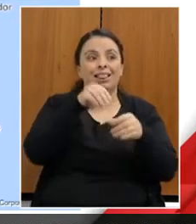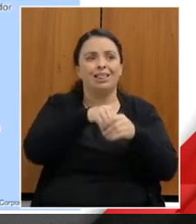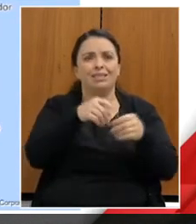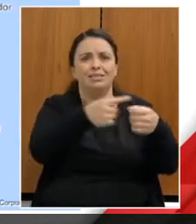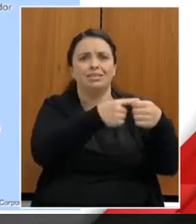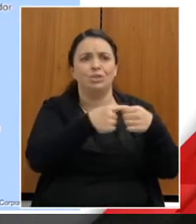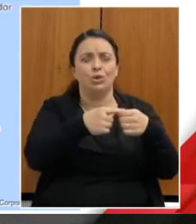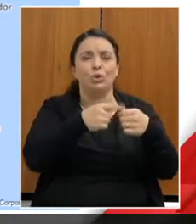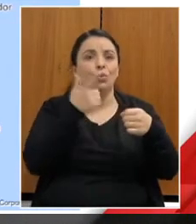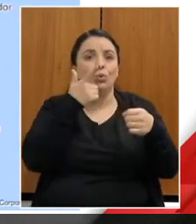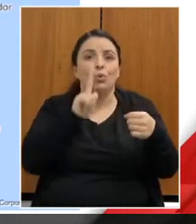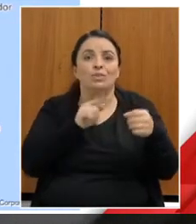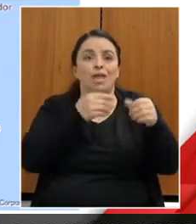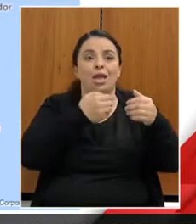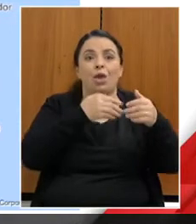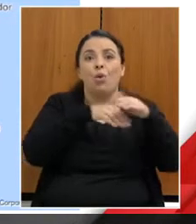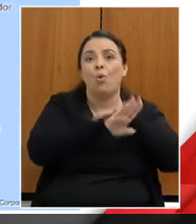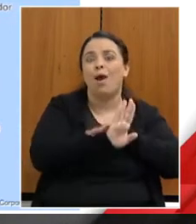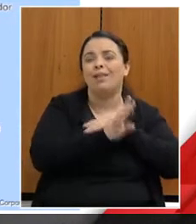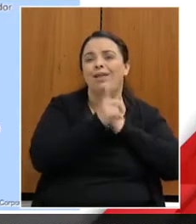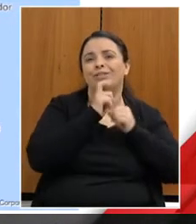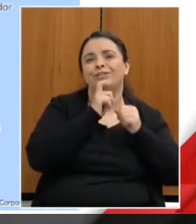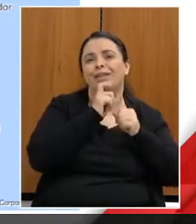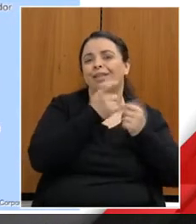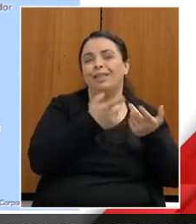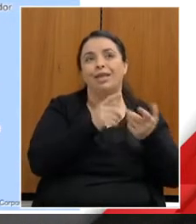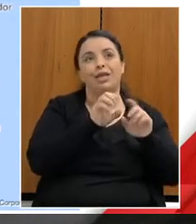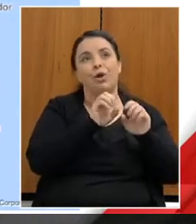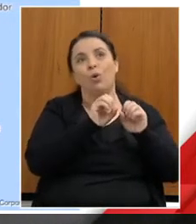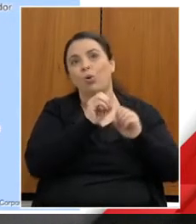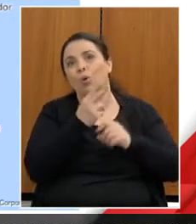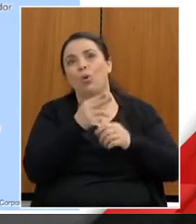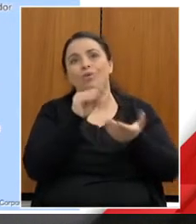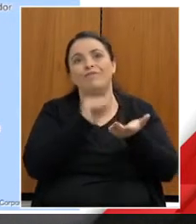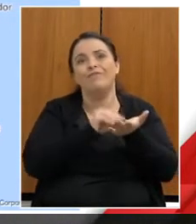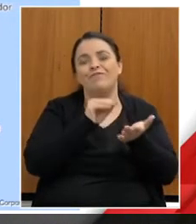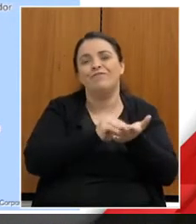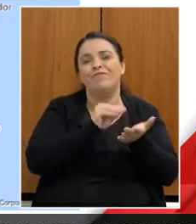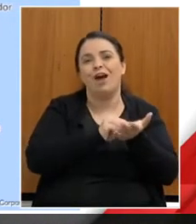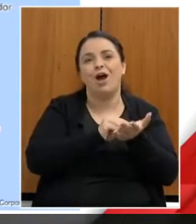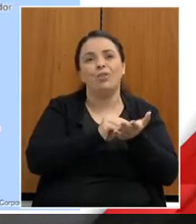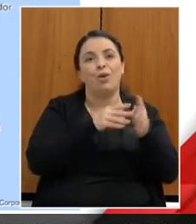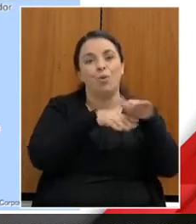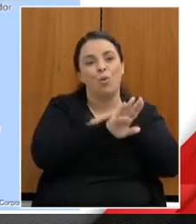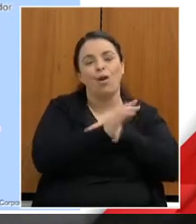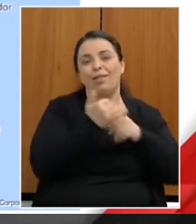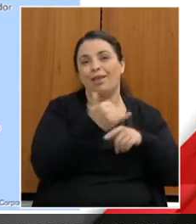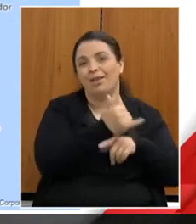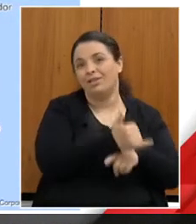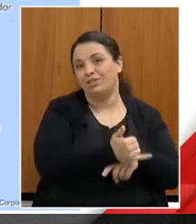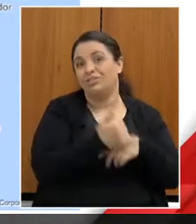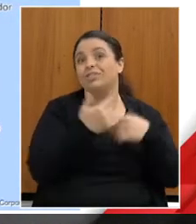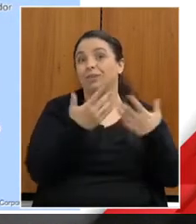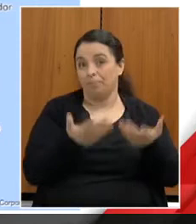maior risco. Locais que não têm geradores e que não têm uma rede elétrica tão robusta. Então, parte das vacinas, os municípios